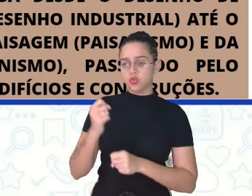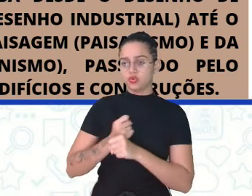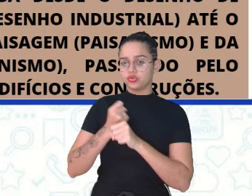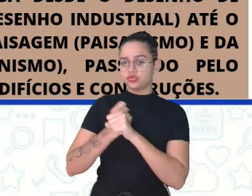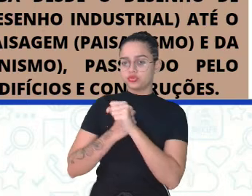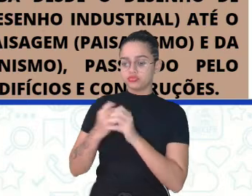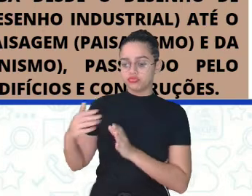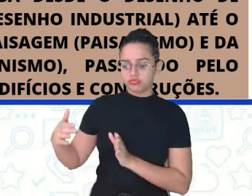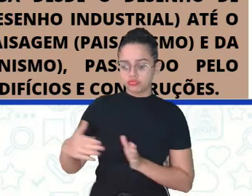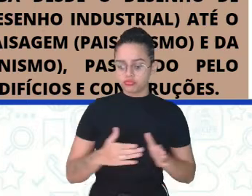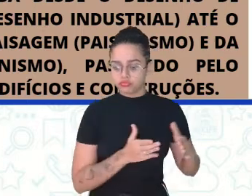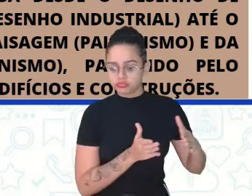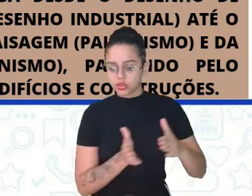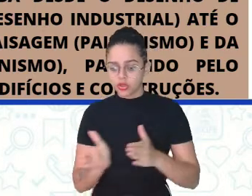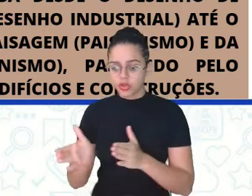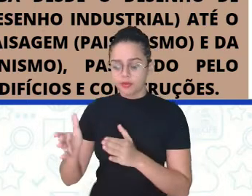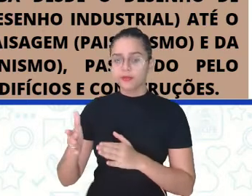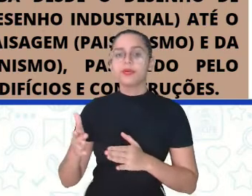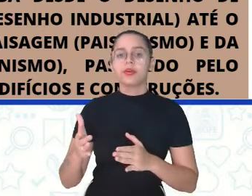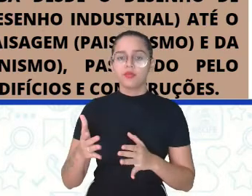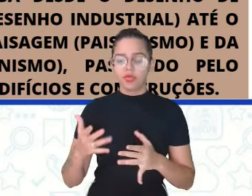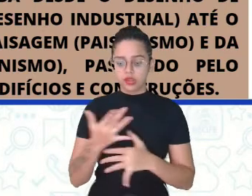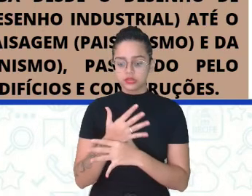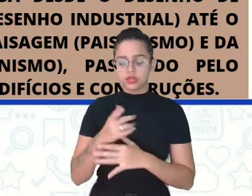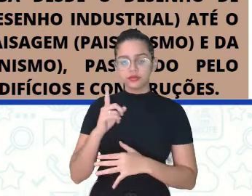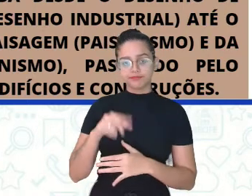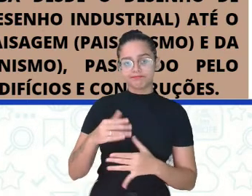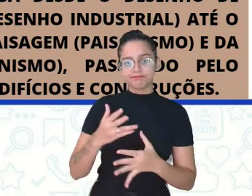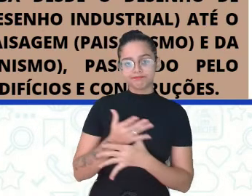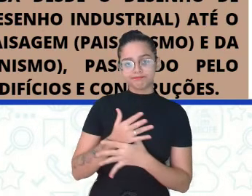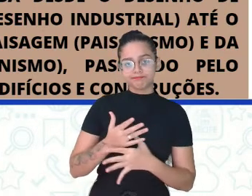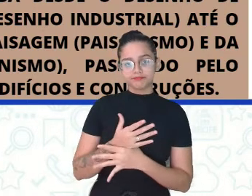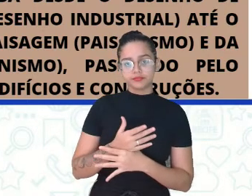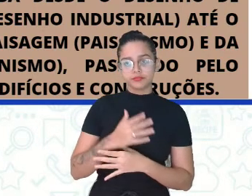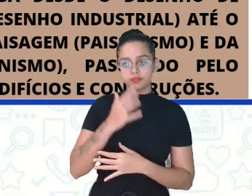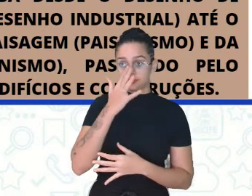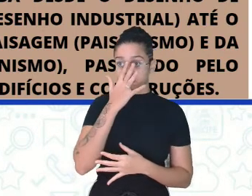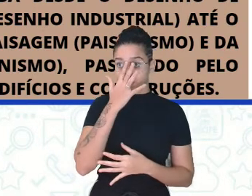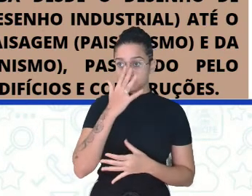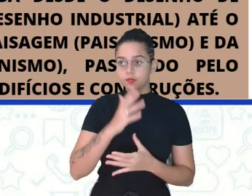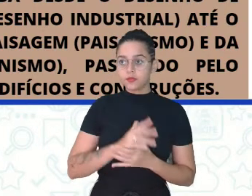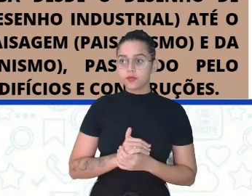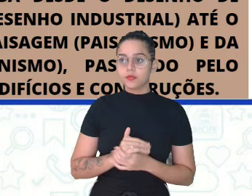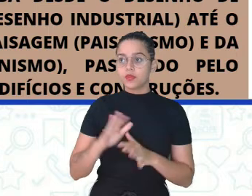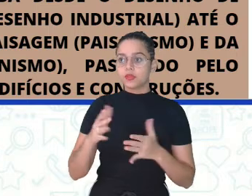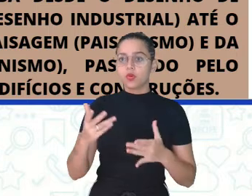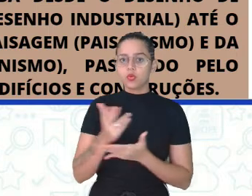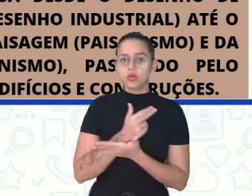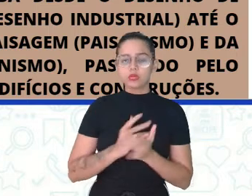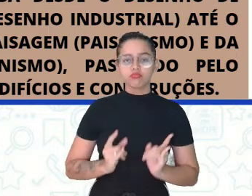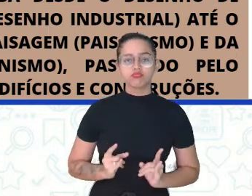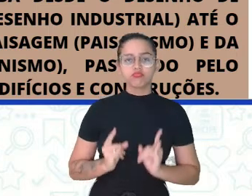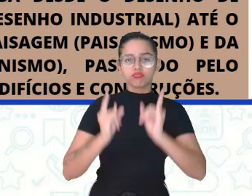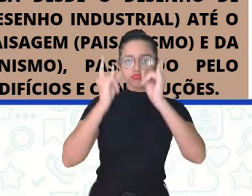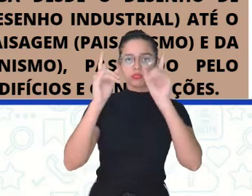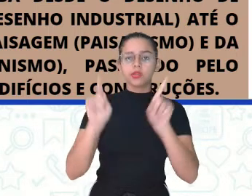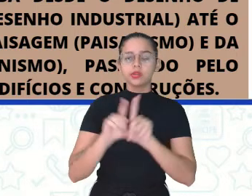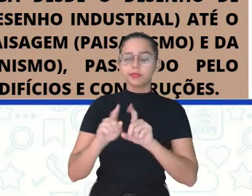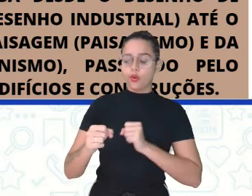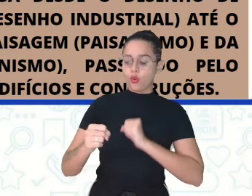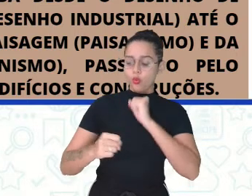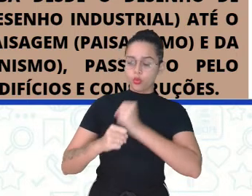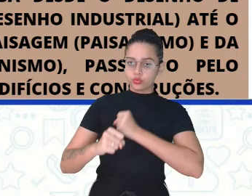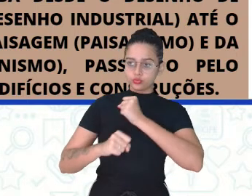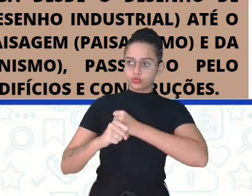vias da cidade, que é o urbanismo, passando pelo desenho dos edifícios e